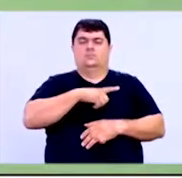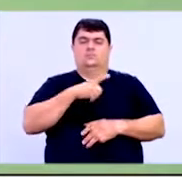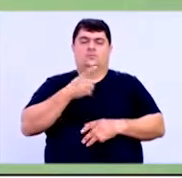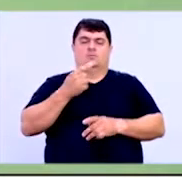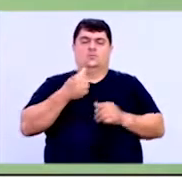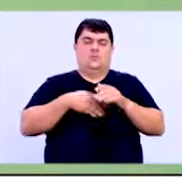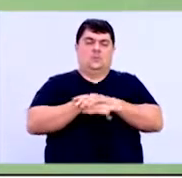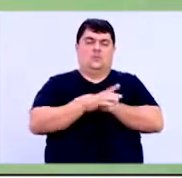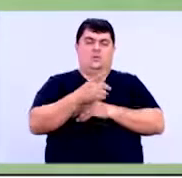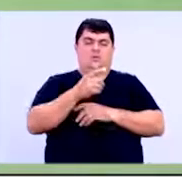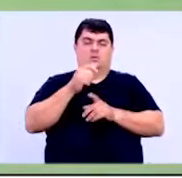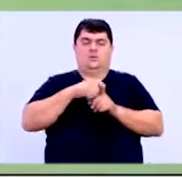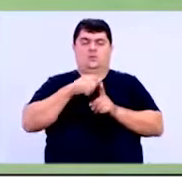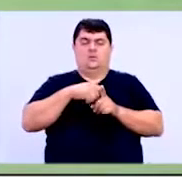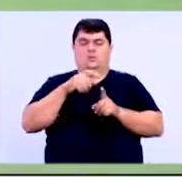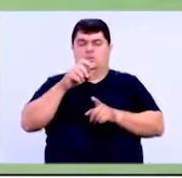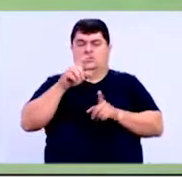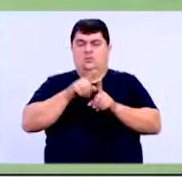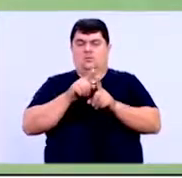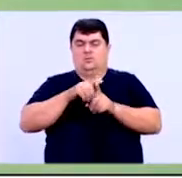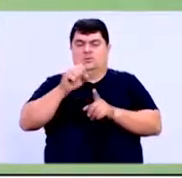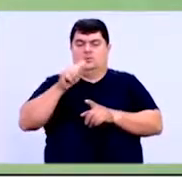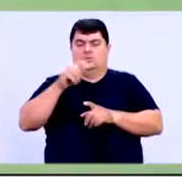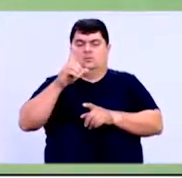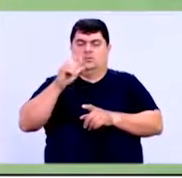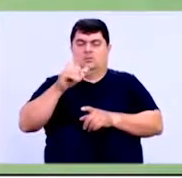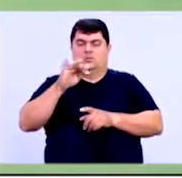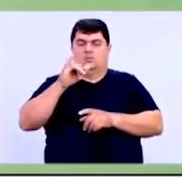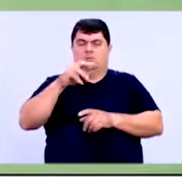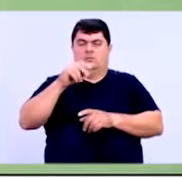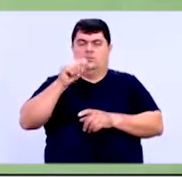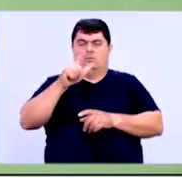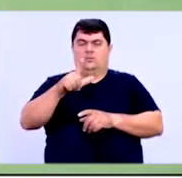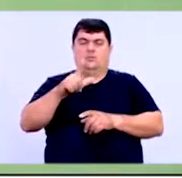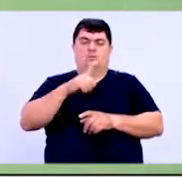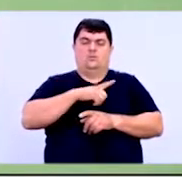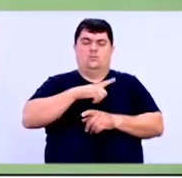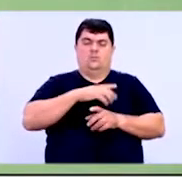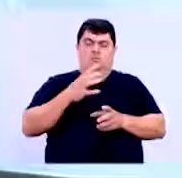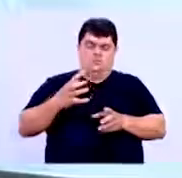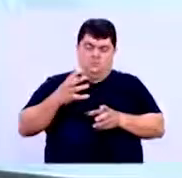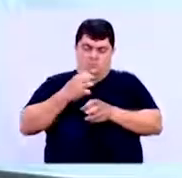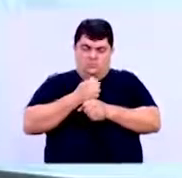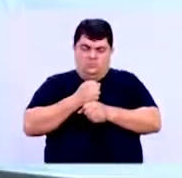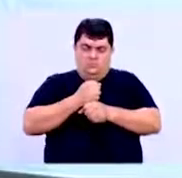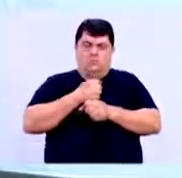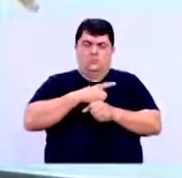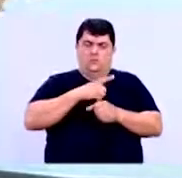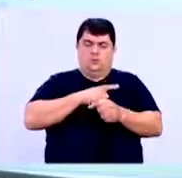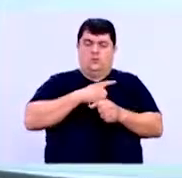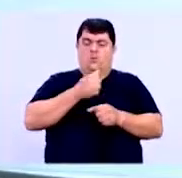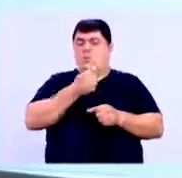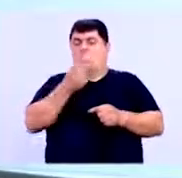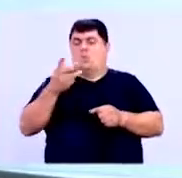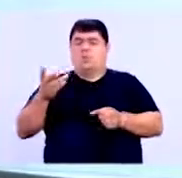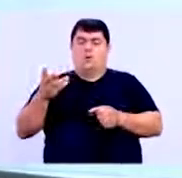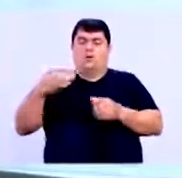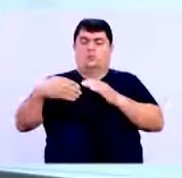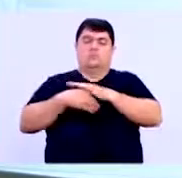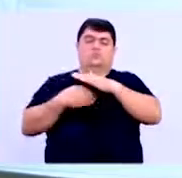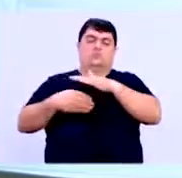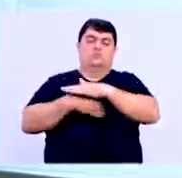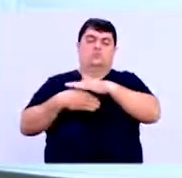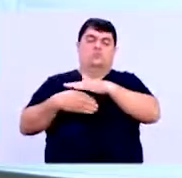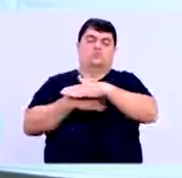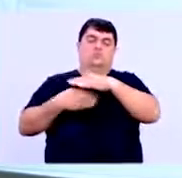com o saldo final. Esse saldo final está associado ao volume de entradas de recursos